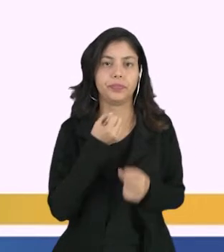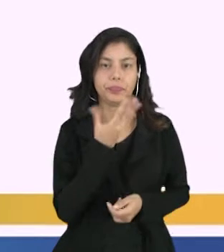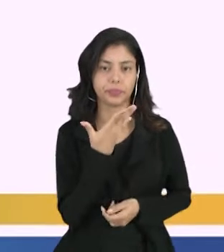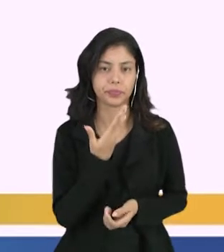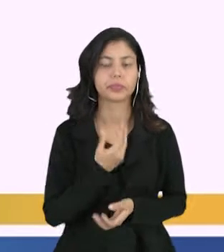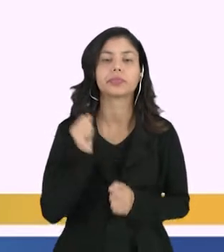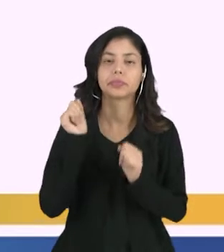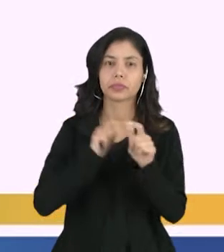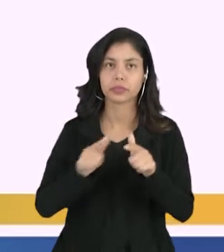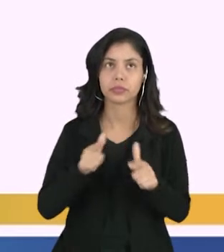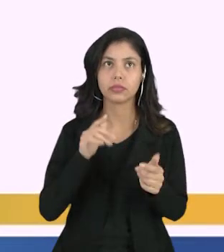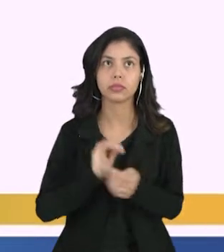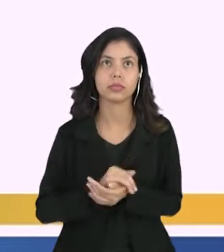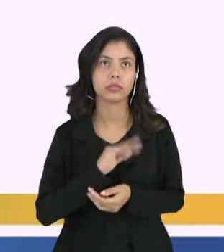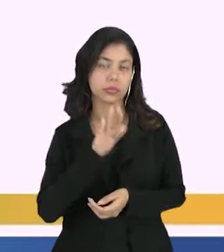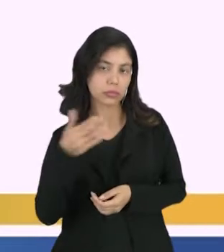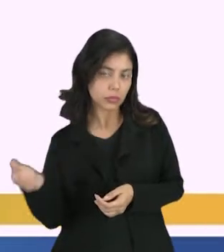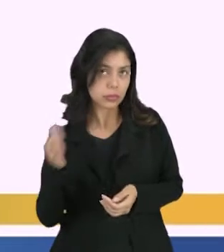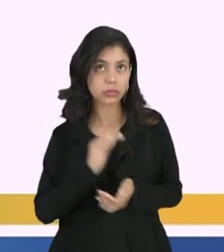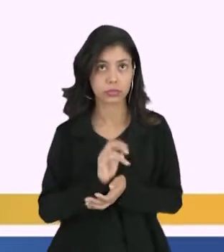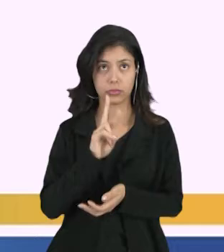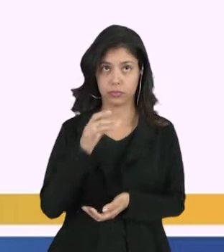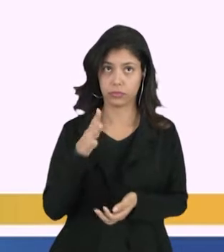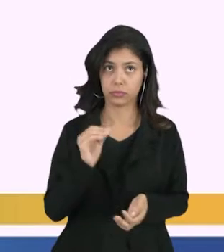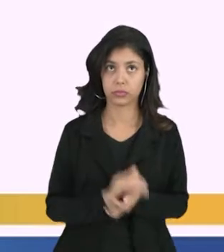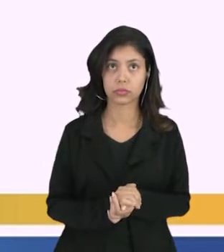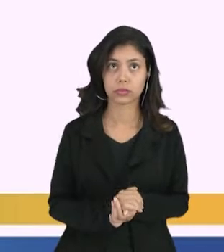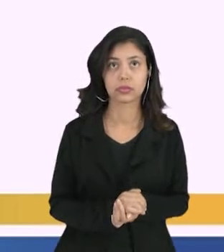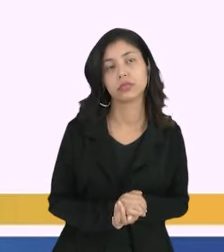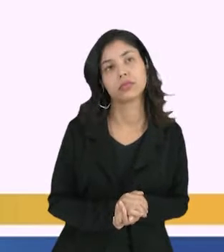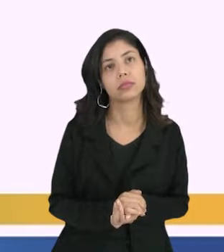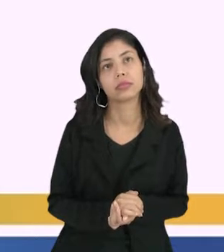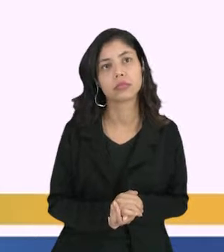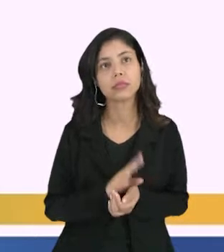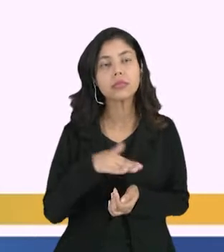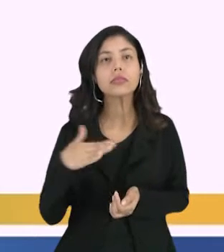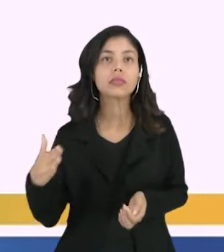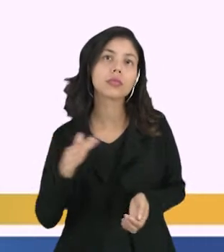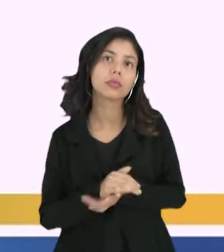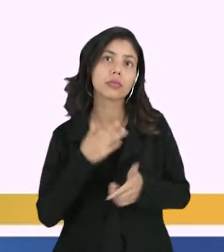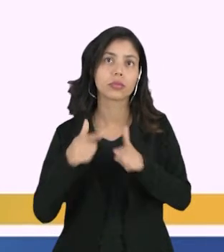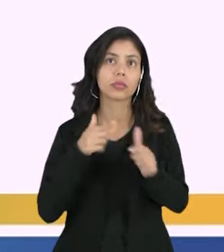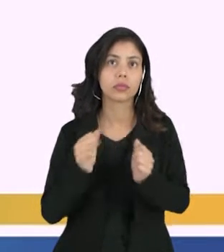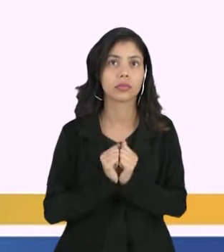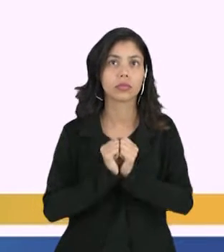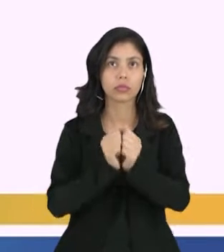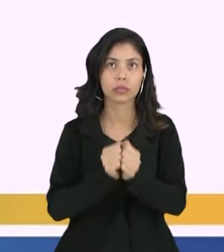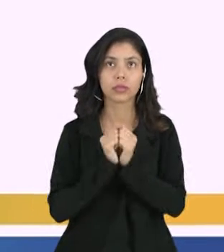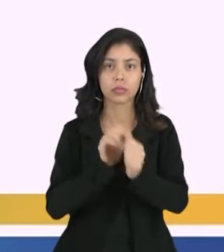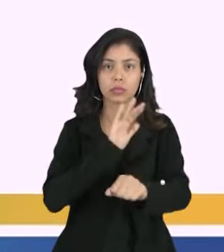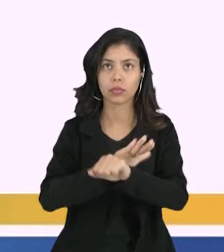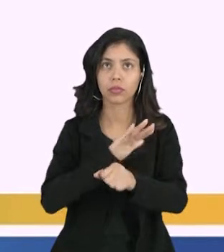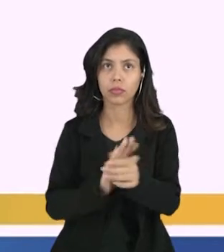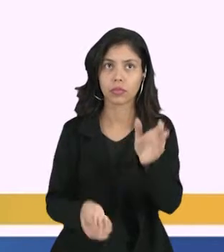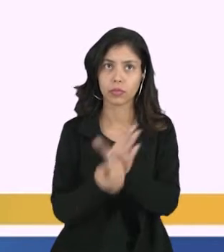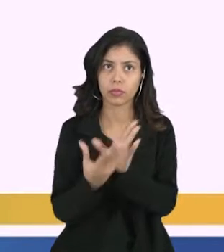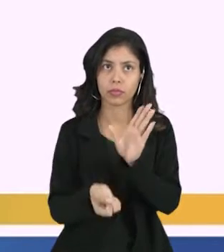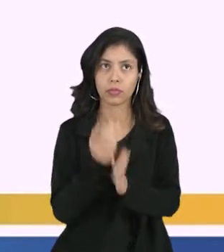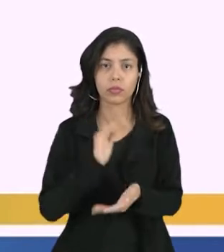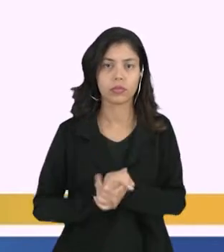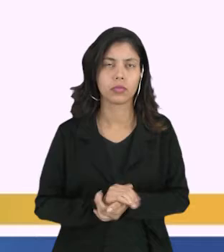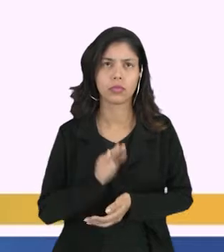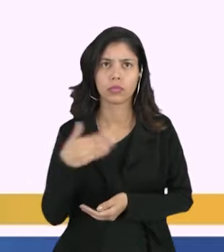serviços, Um exemplo aí, quando um operário, quando operários trabalham, estão ajudando a